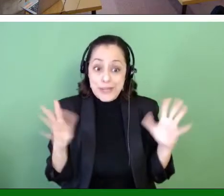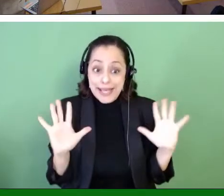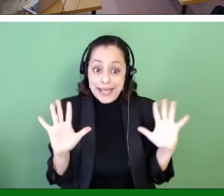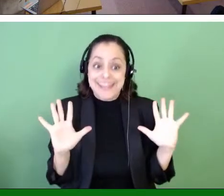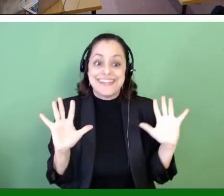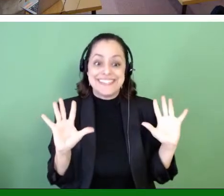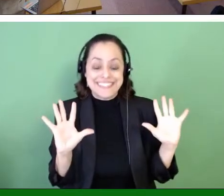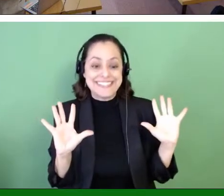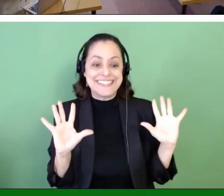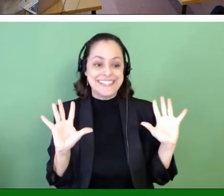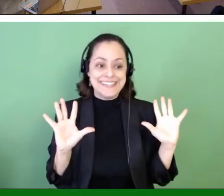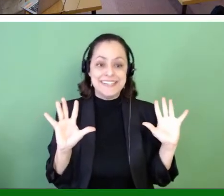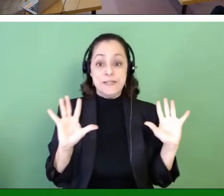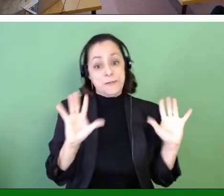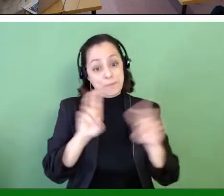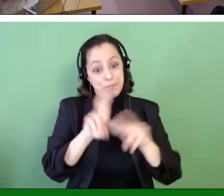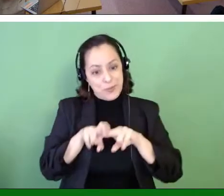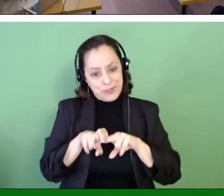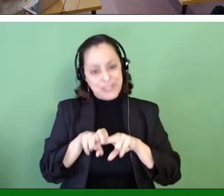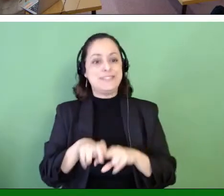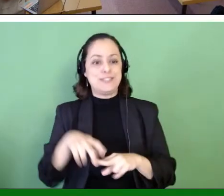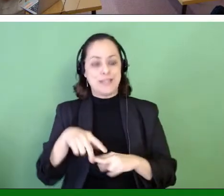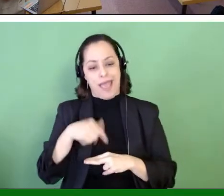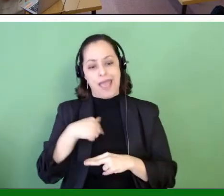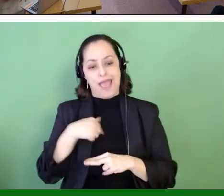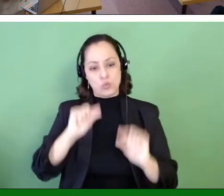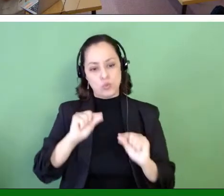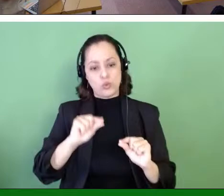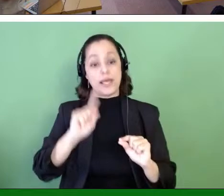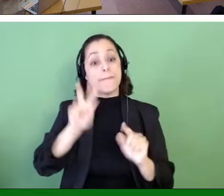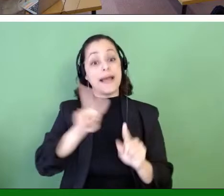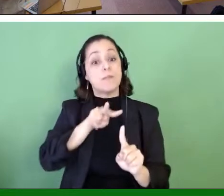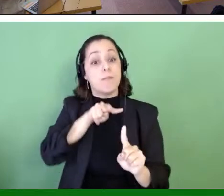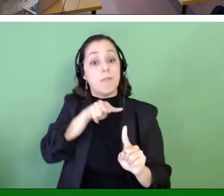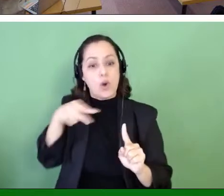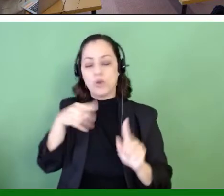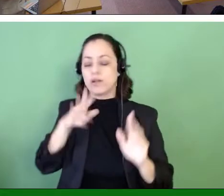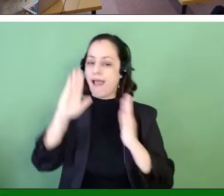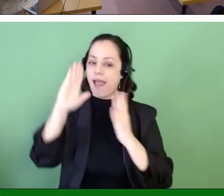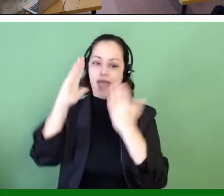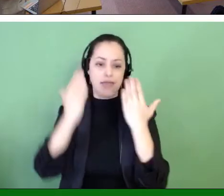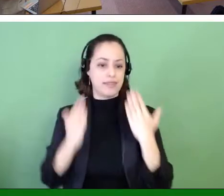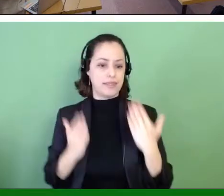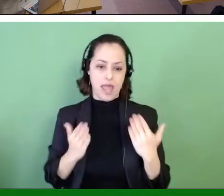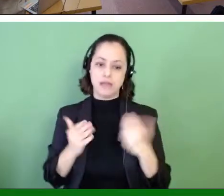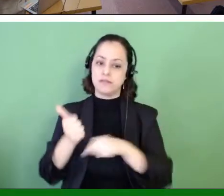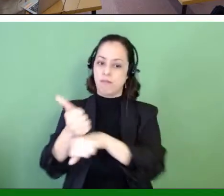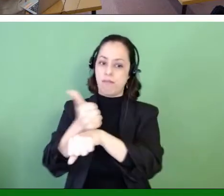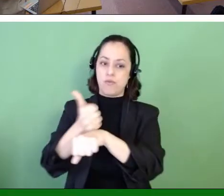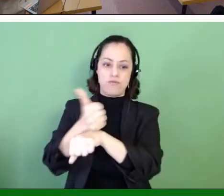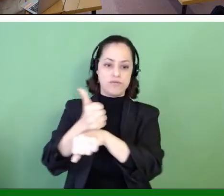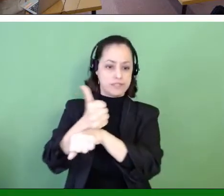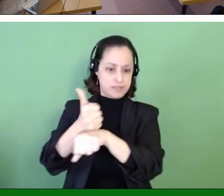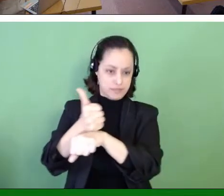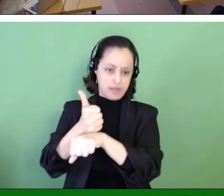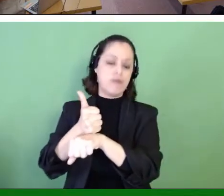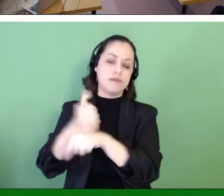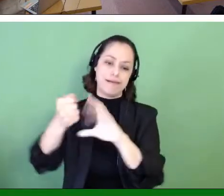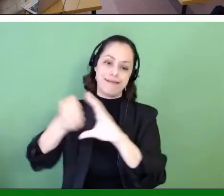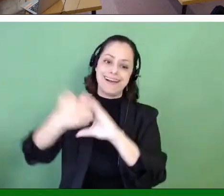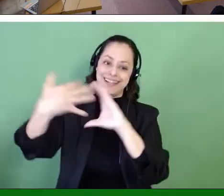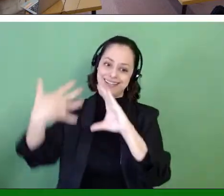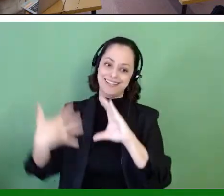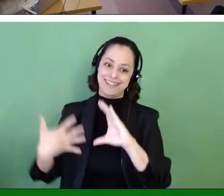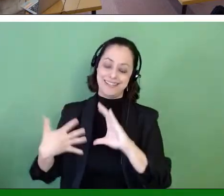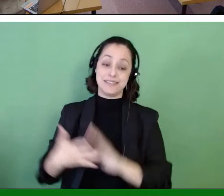questões políticas, e por isso que eu pontuei mesmo do ponto de vista da análise da profissão, né. E é claro que para nós a